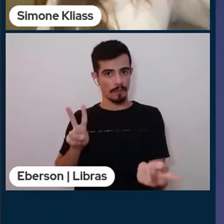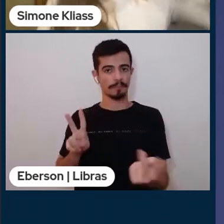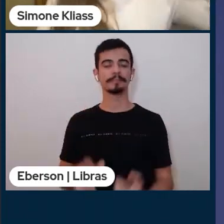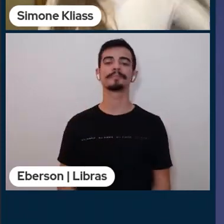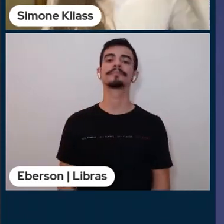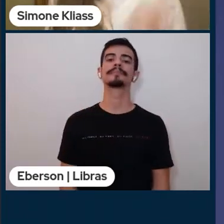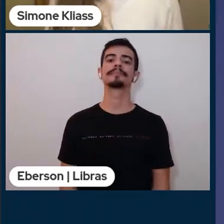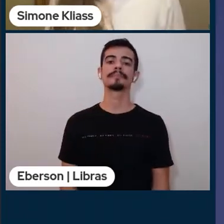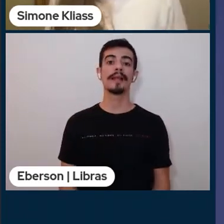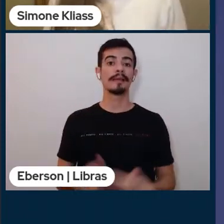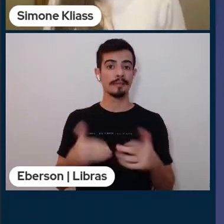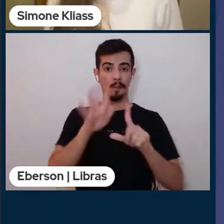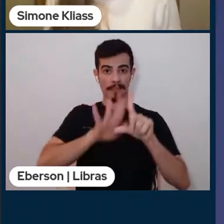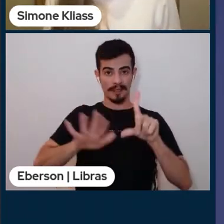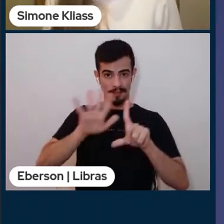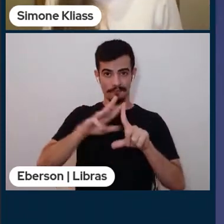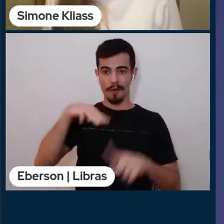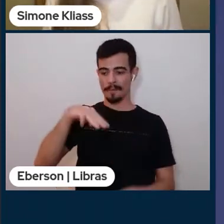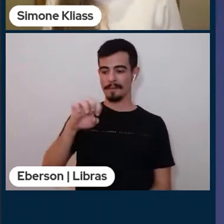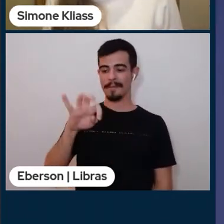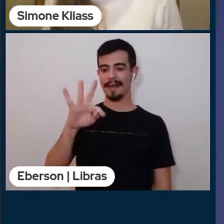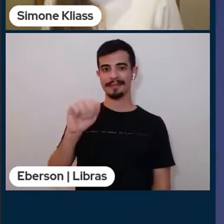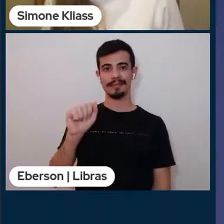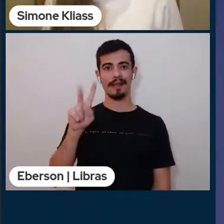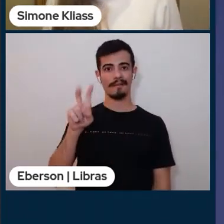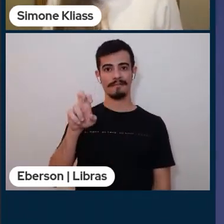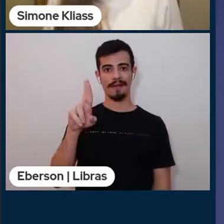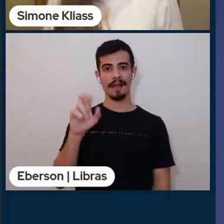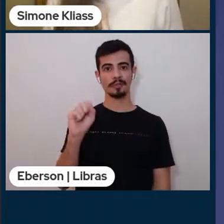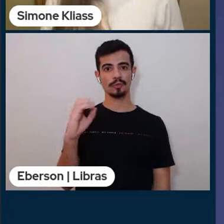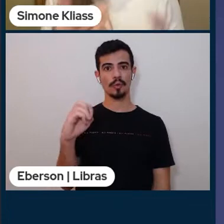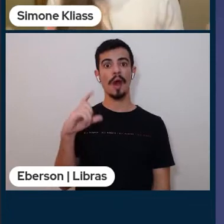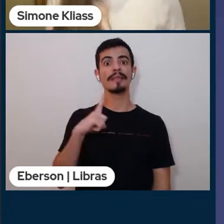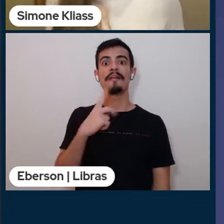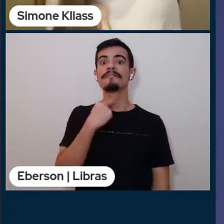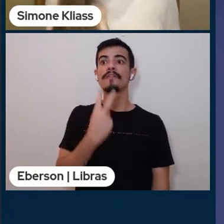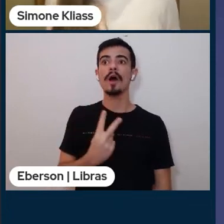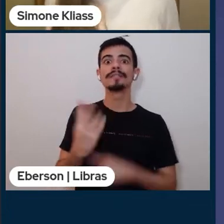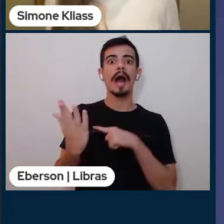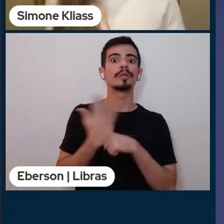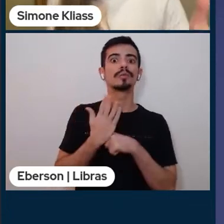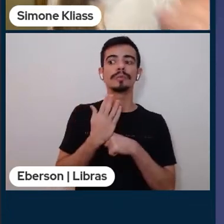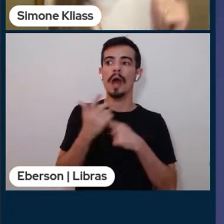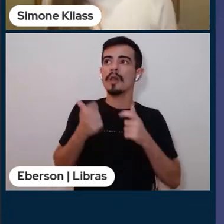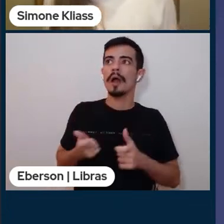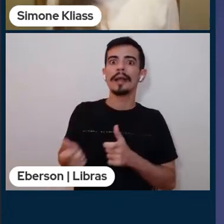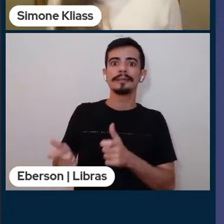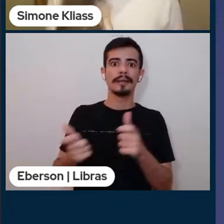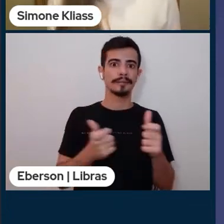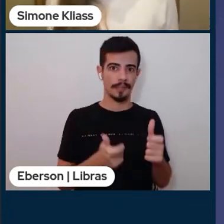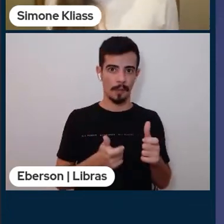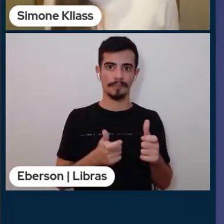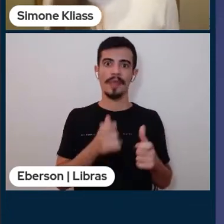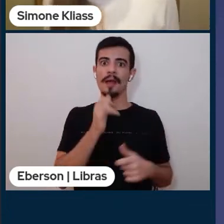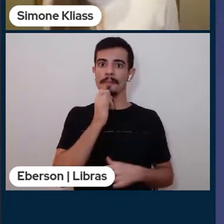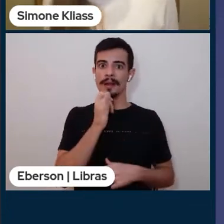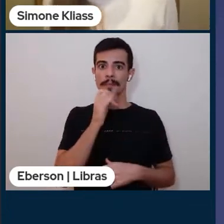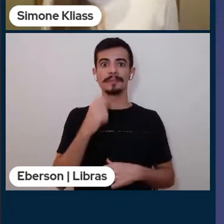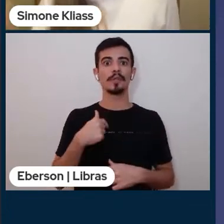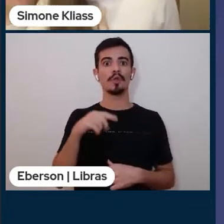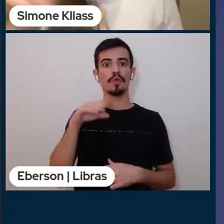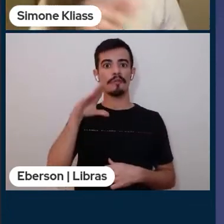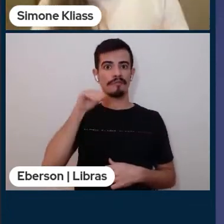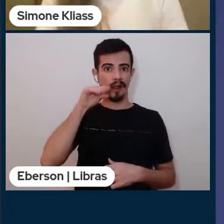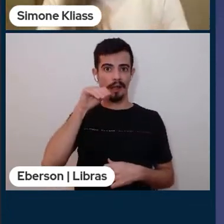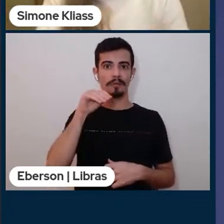plataforma de meta verso por exemplo a voz ajuda muito na localização só tô falando com você e você se afasta de mim numa plataforma do